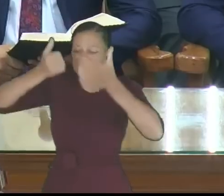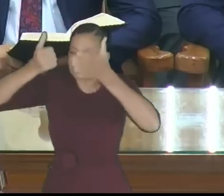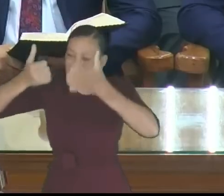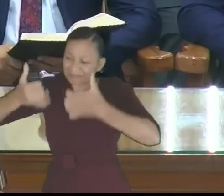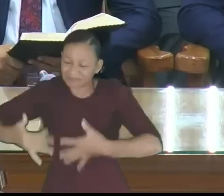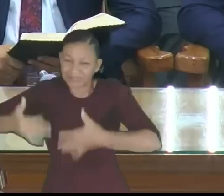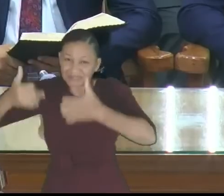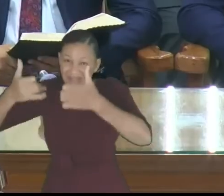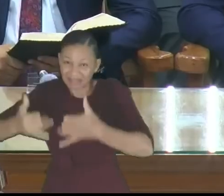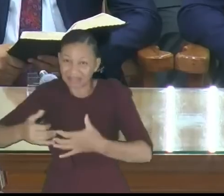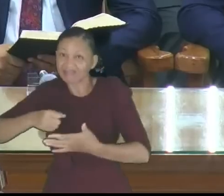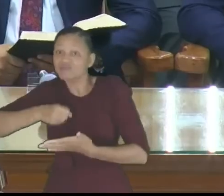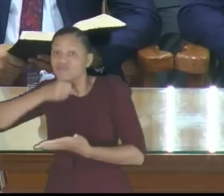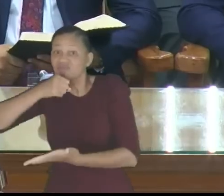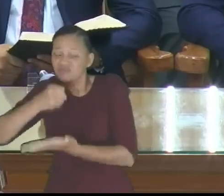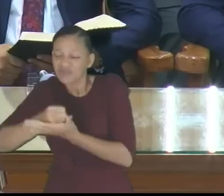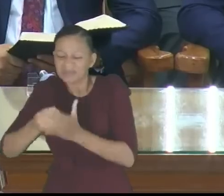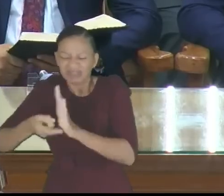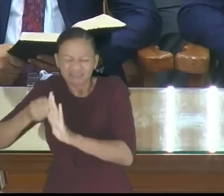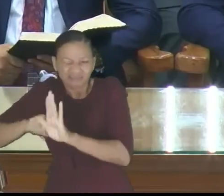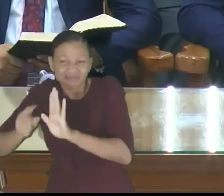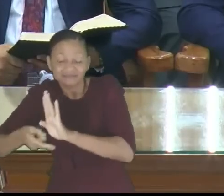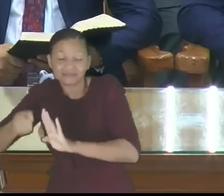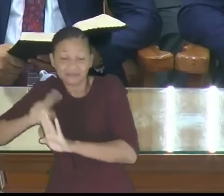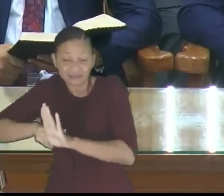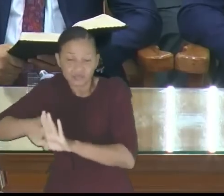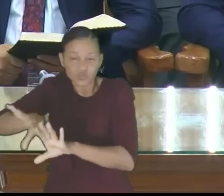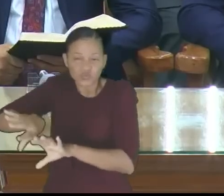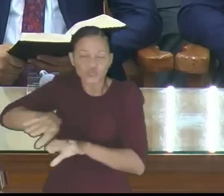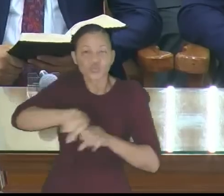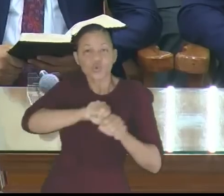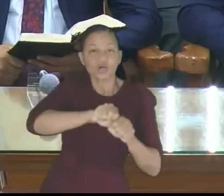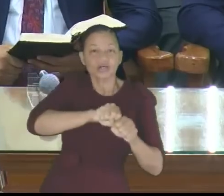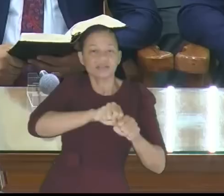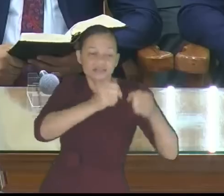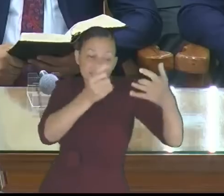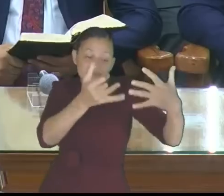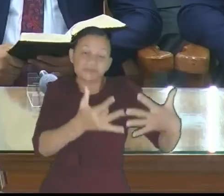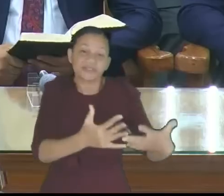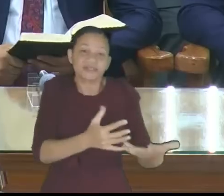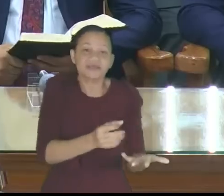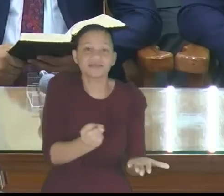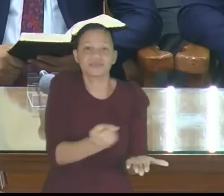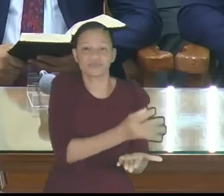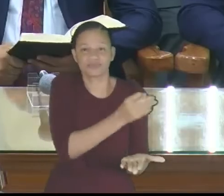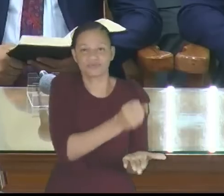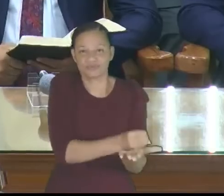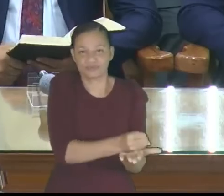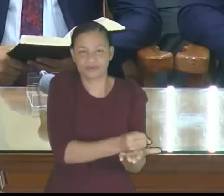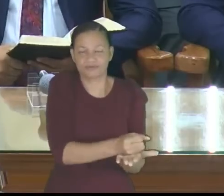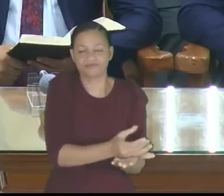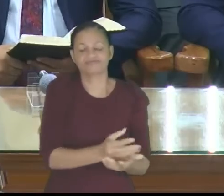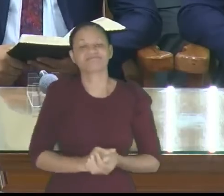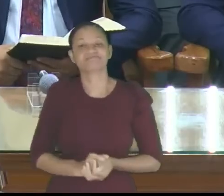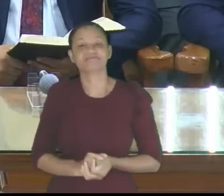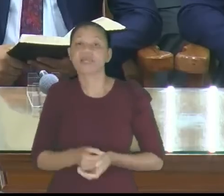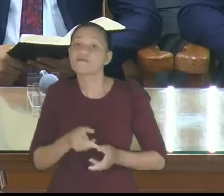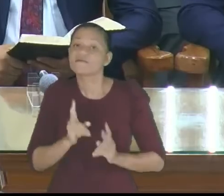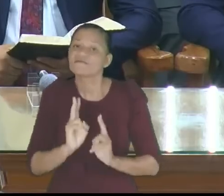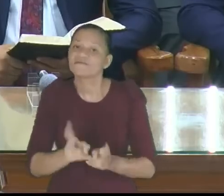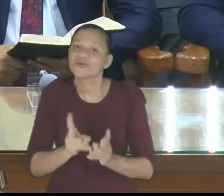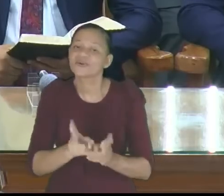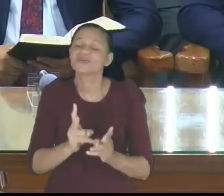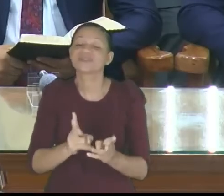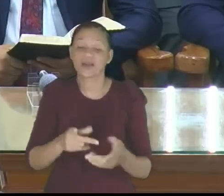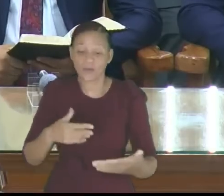Antigo. E meus amados irmãos, hoje nós vamos continuar, estamos caminhando para o